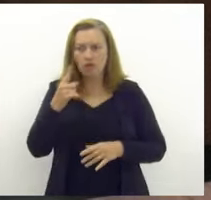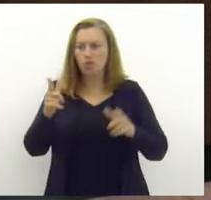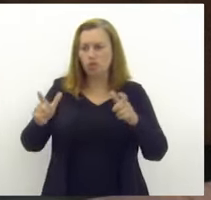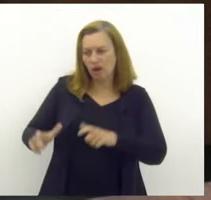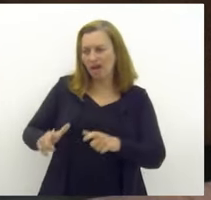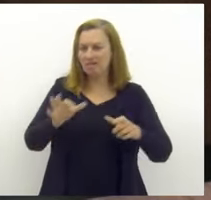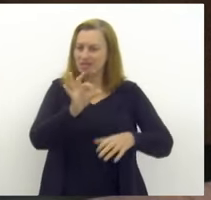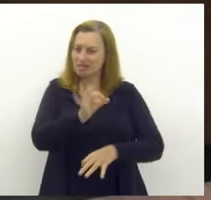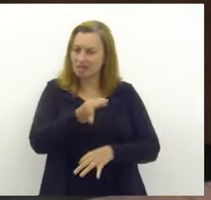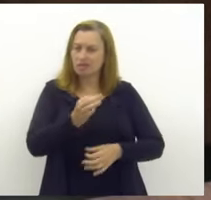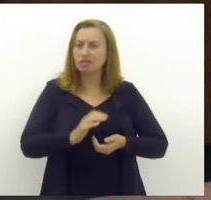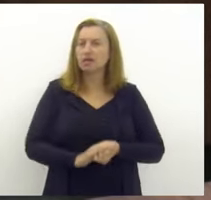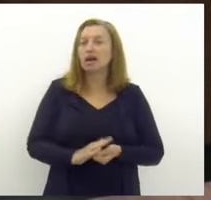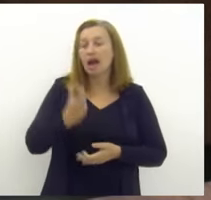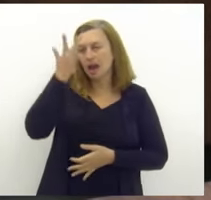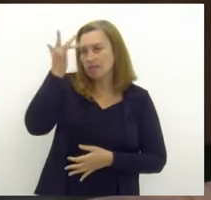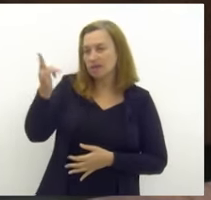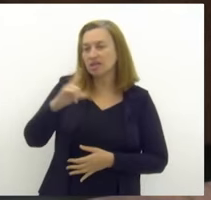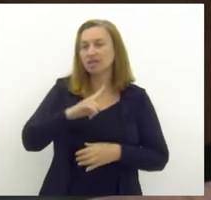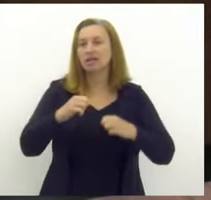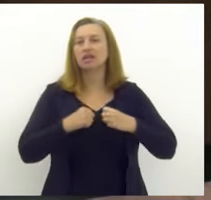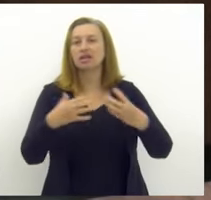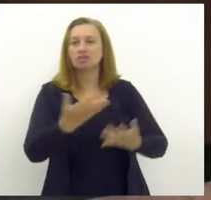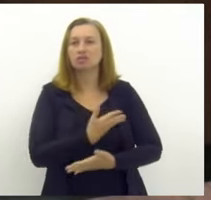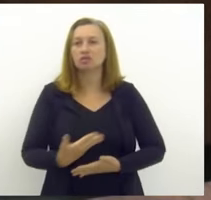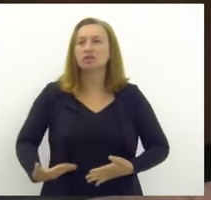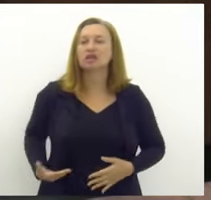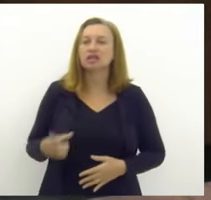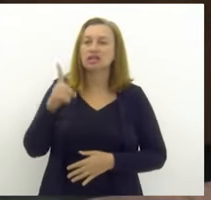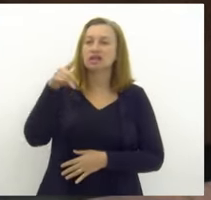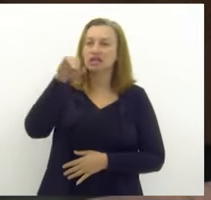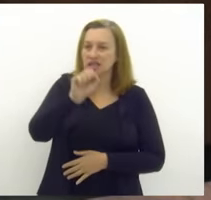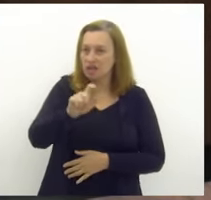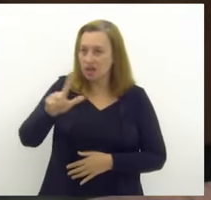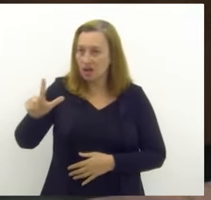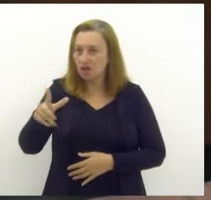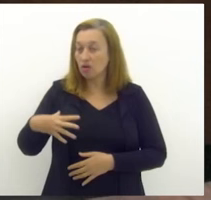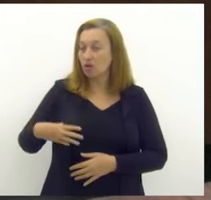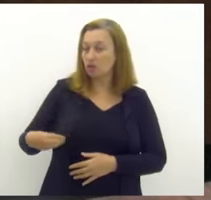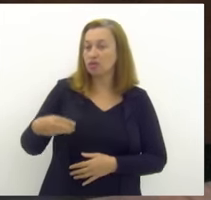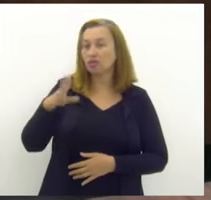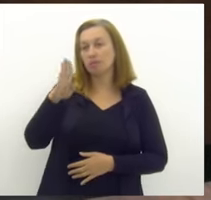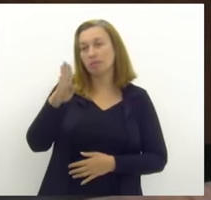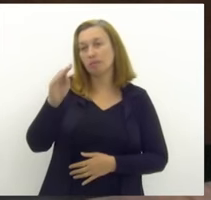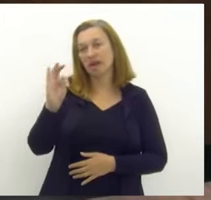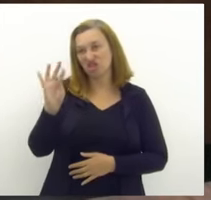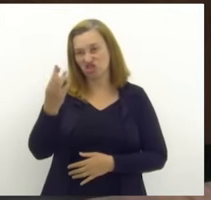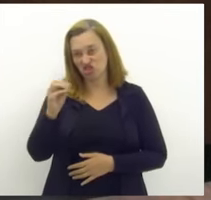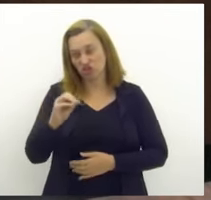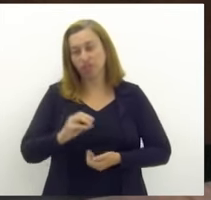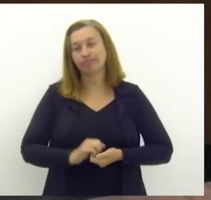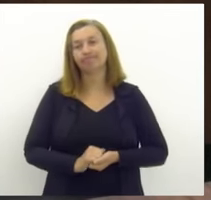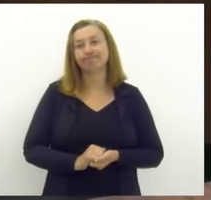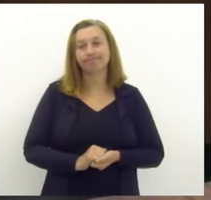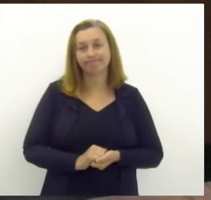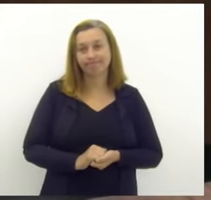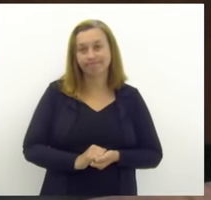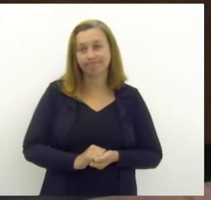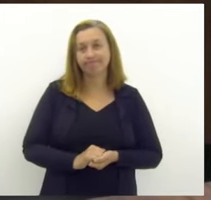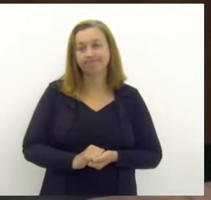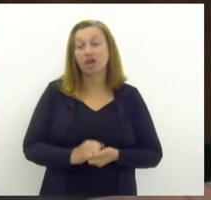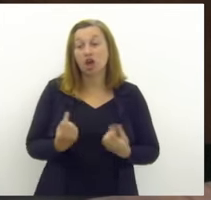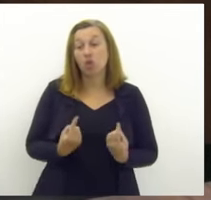Paulo estará na nossa audiência O Dani de que é filho doho que na campanha